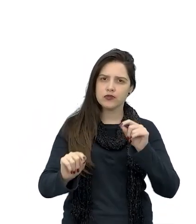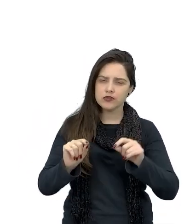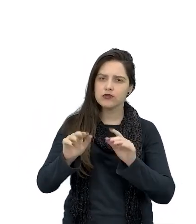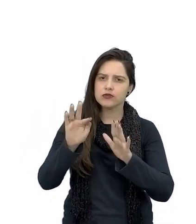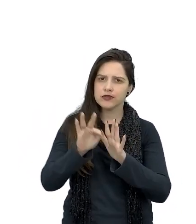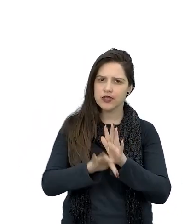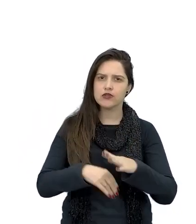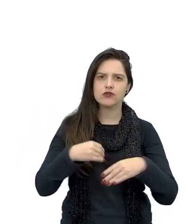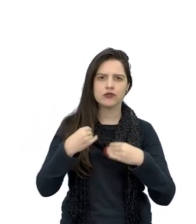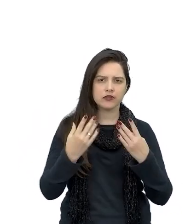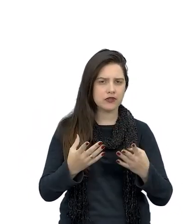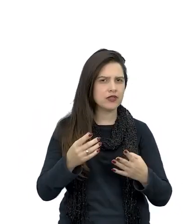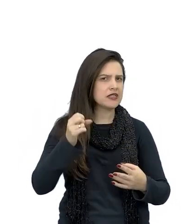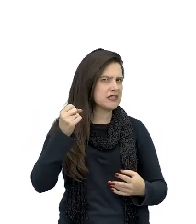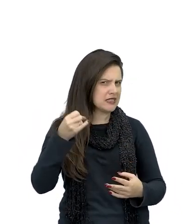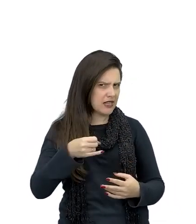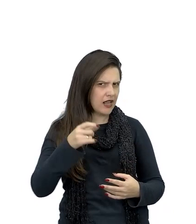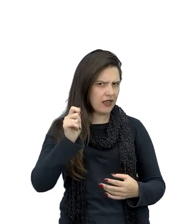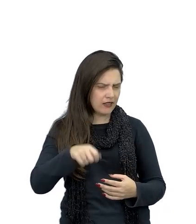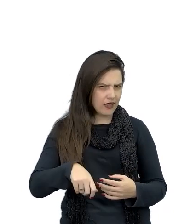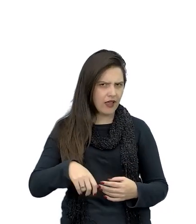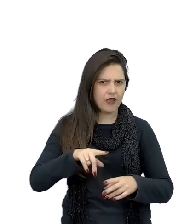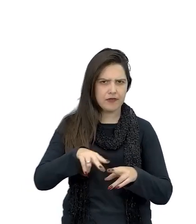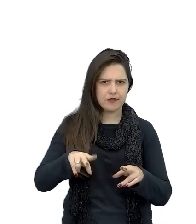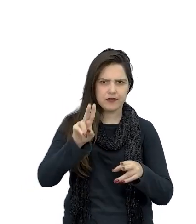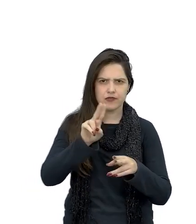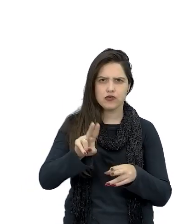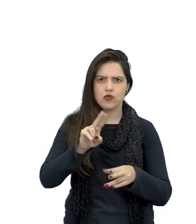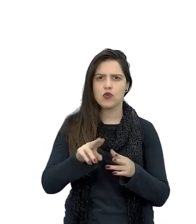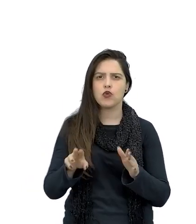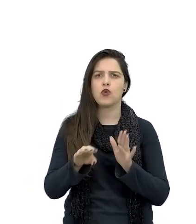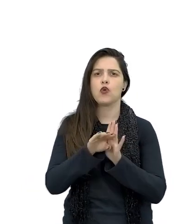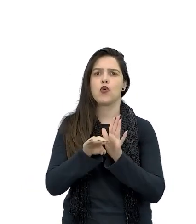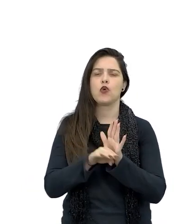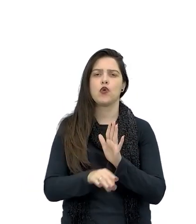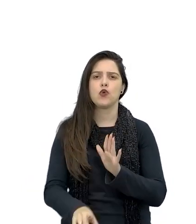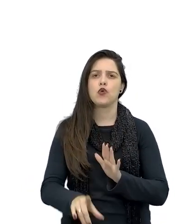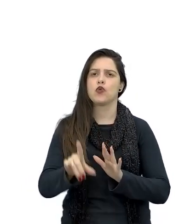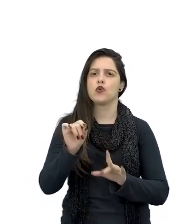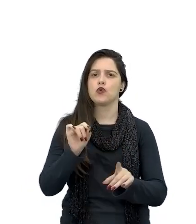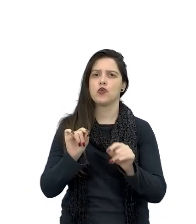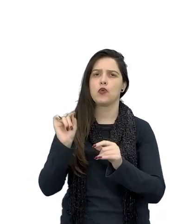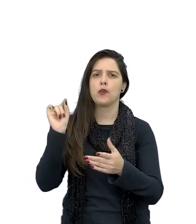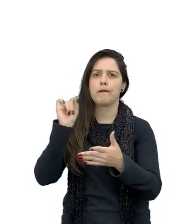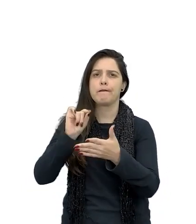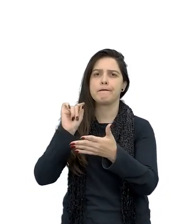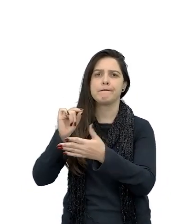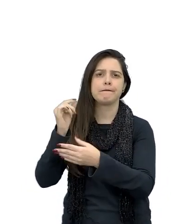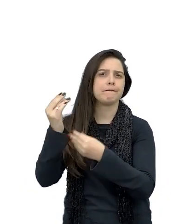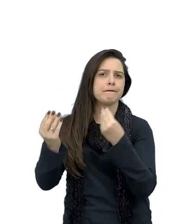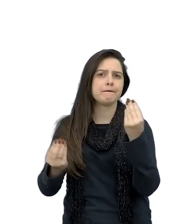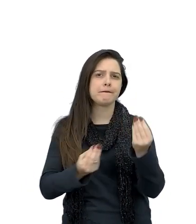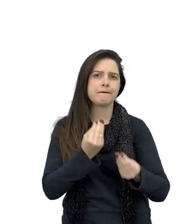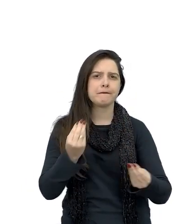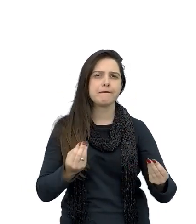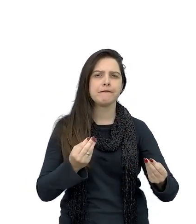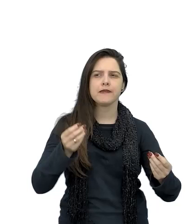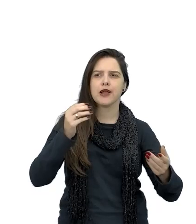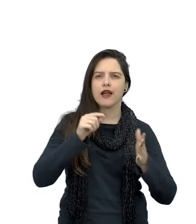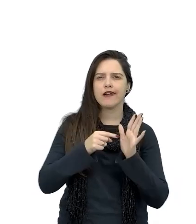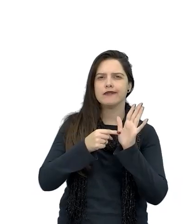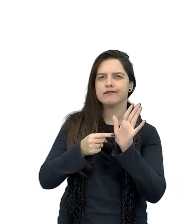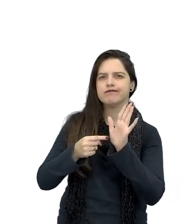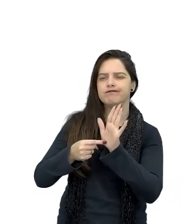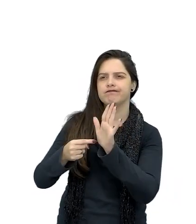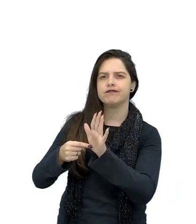estudados. Terão que decidir quais sinais de pontuação escolherão ao longo do texto e como